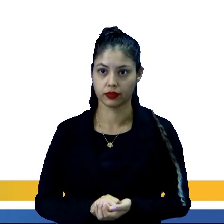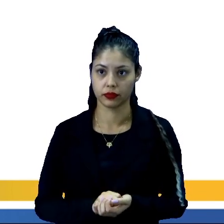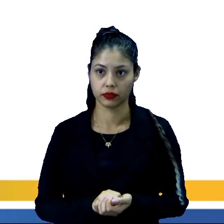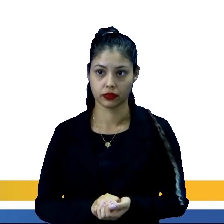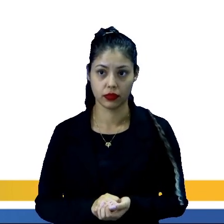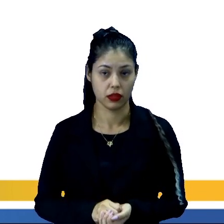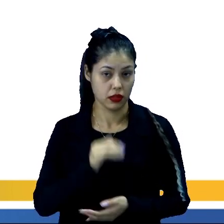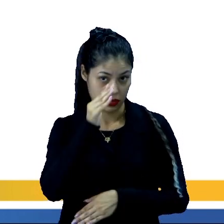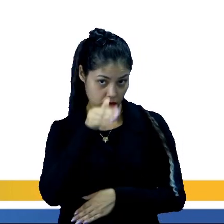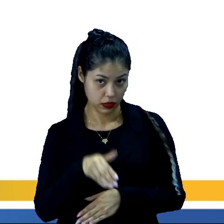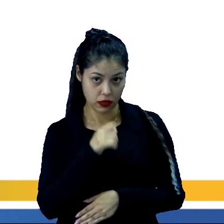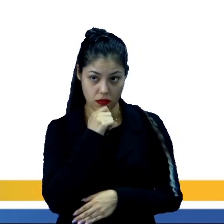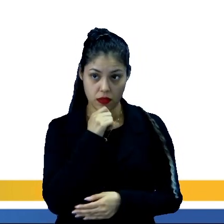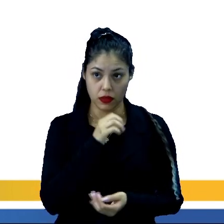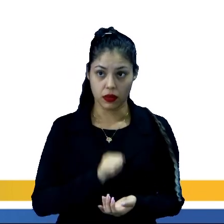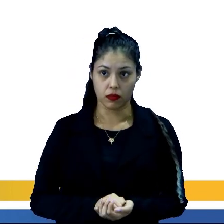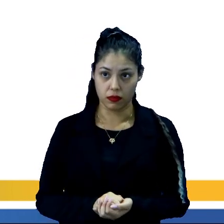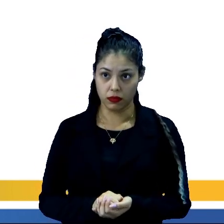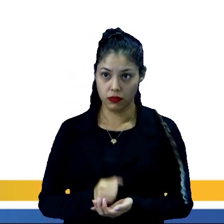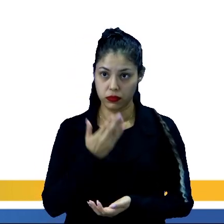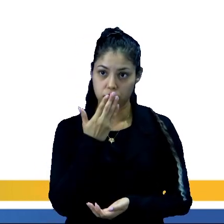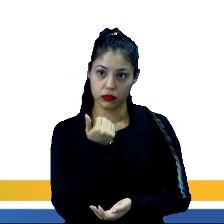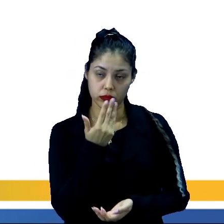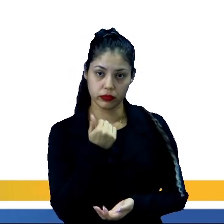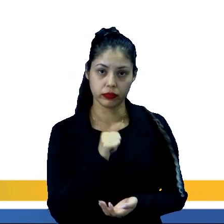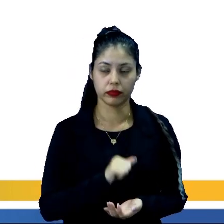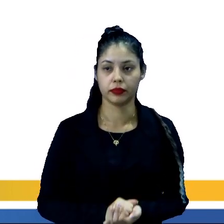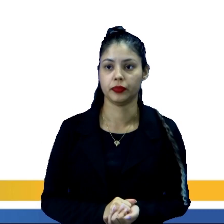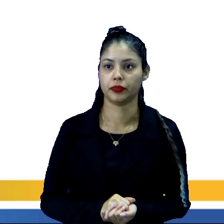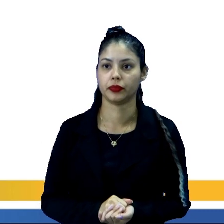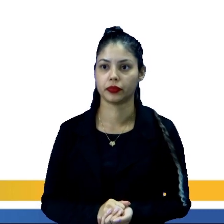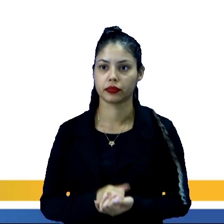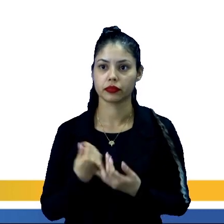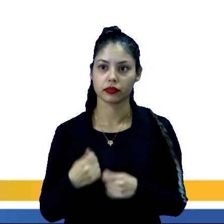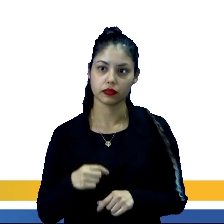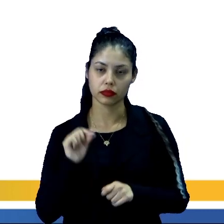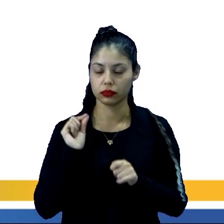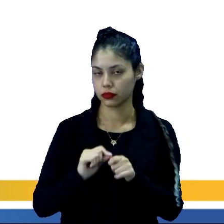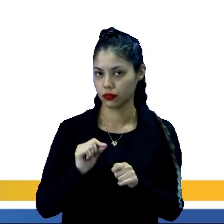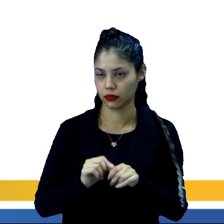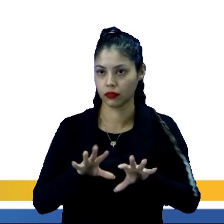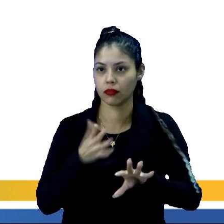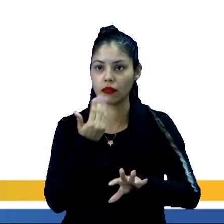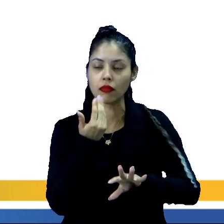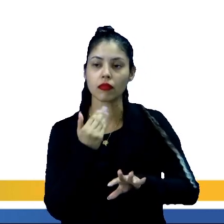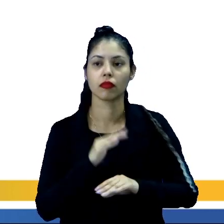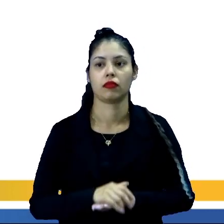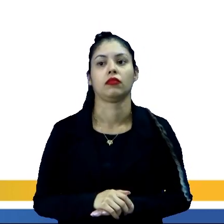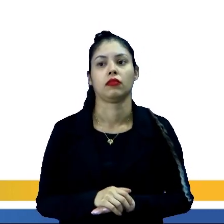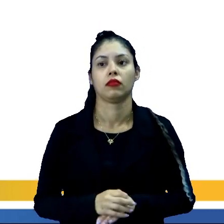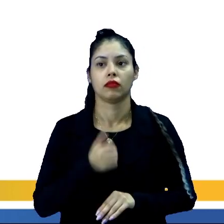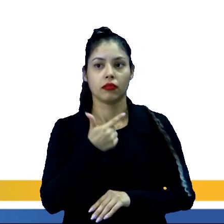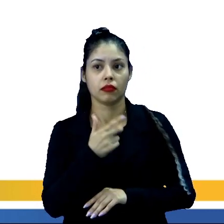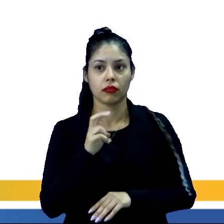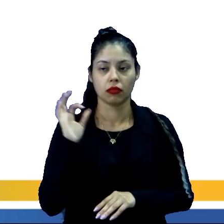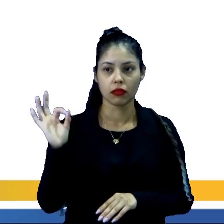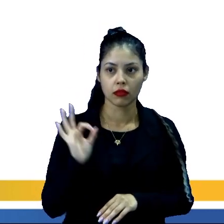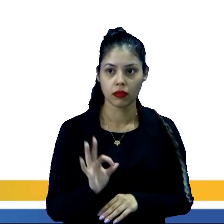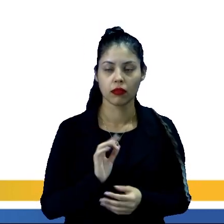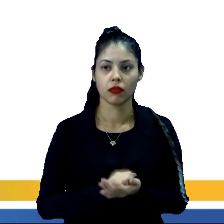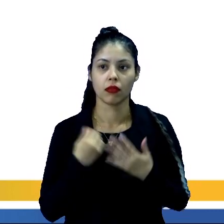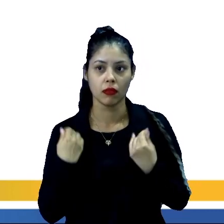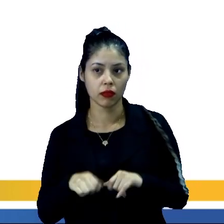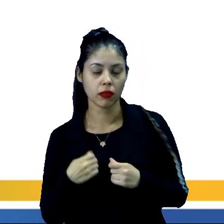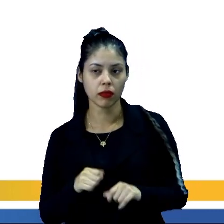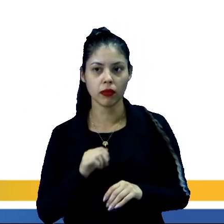Então, metade, parte ali, né, da nossa alimentação deve ser com esses alimentos. 25%